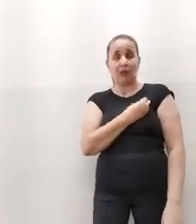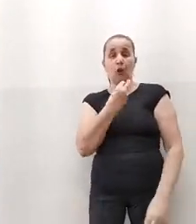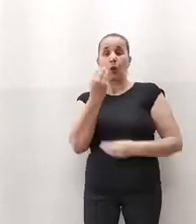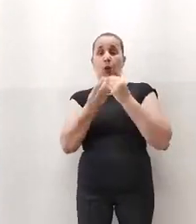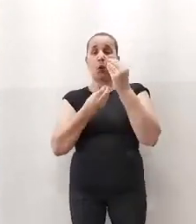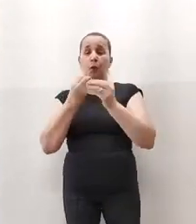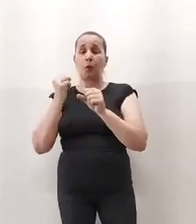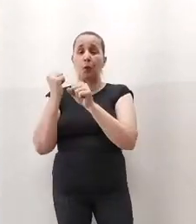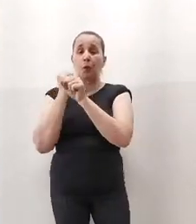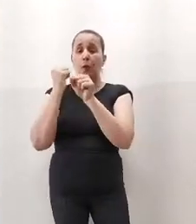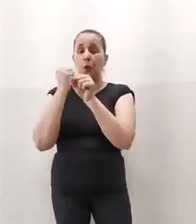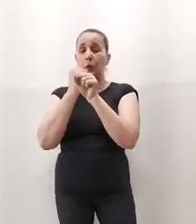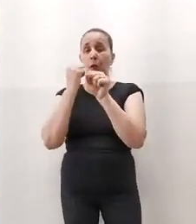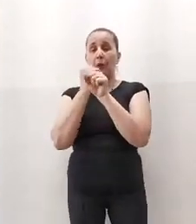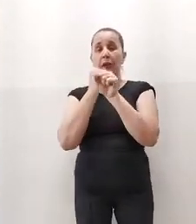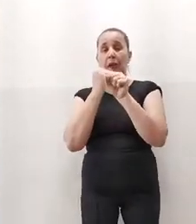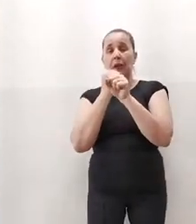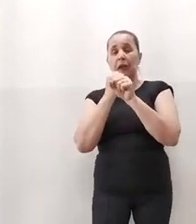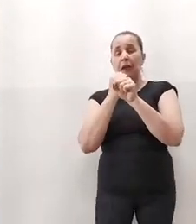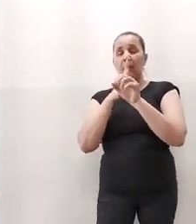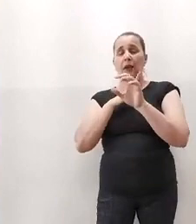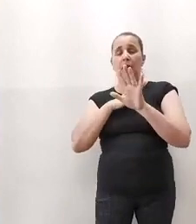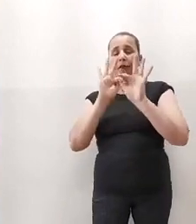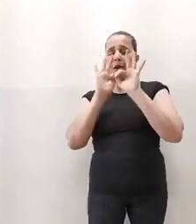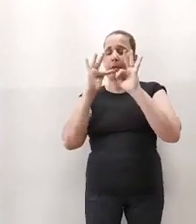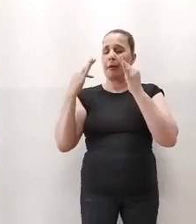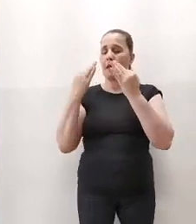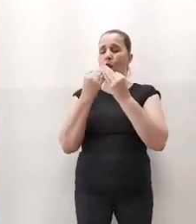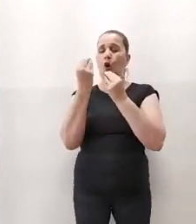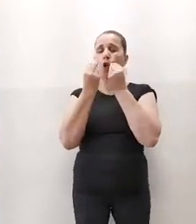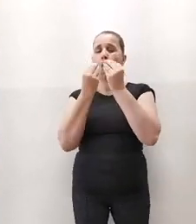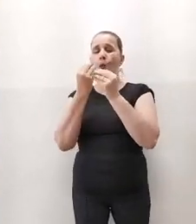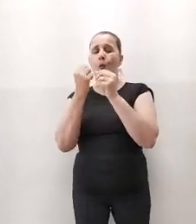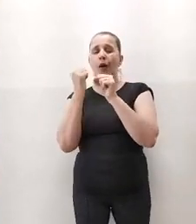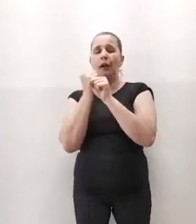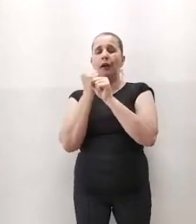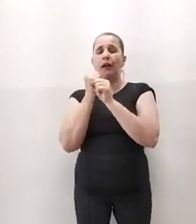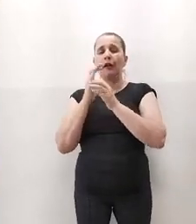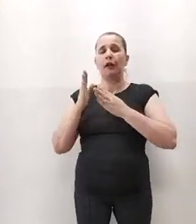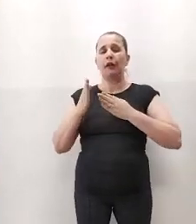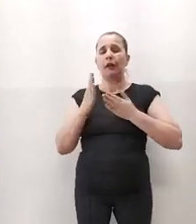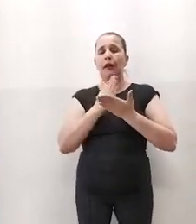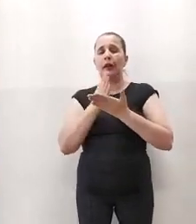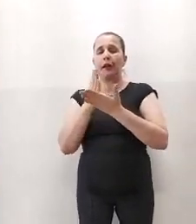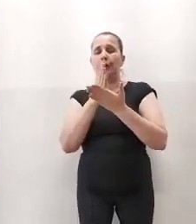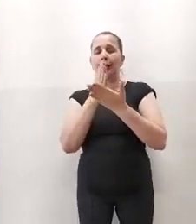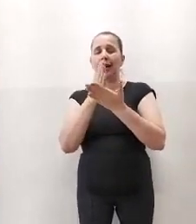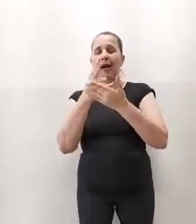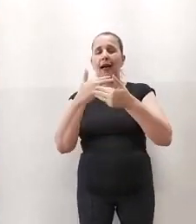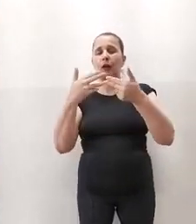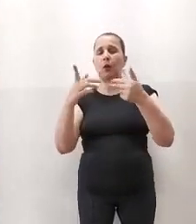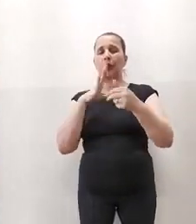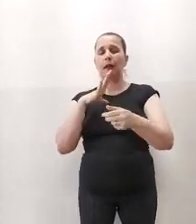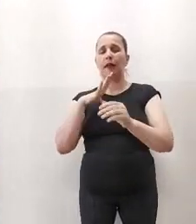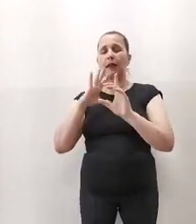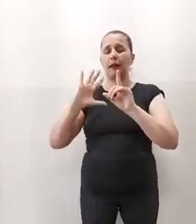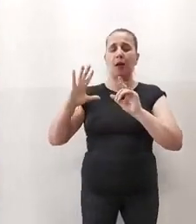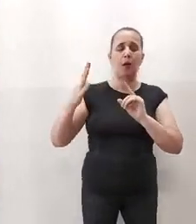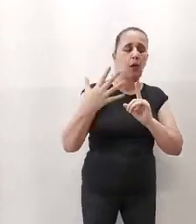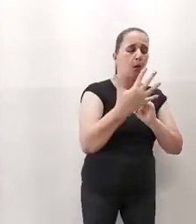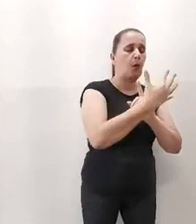construir as nossas famílias, como nós iremos direcionar as coisas que estão à nossa